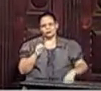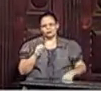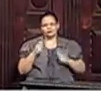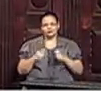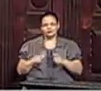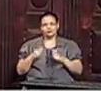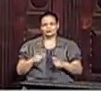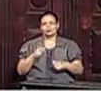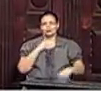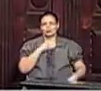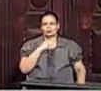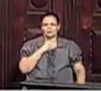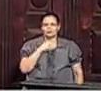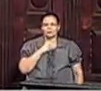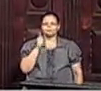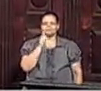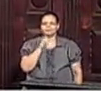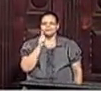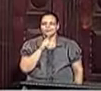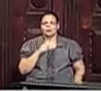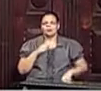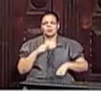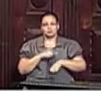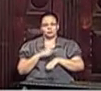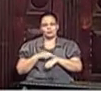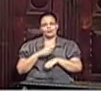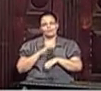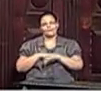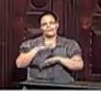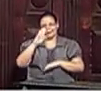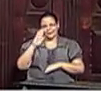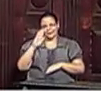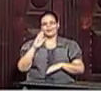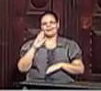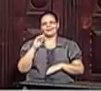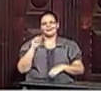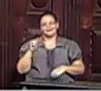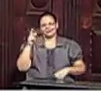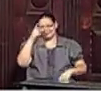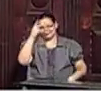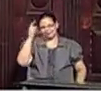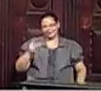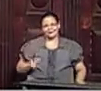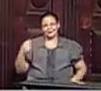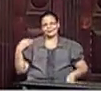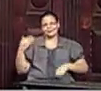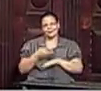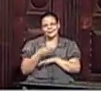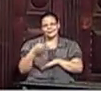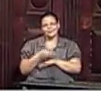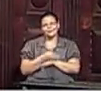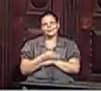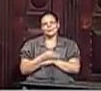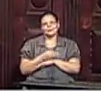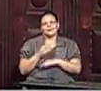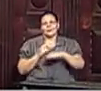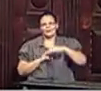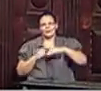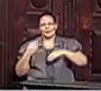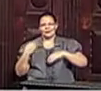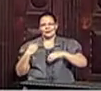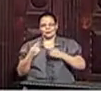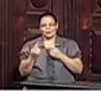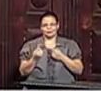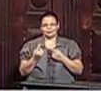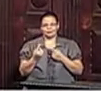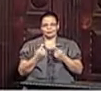seu filé mignon mais tempo com ela e o usuário do transporte que utiliza aquela rodovia